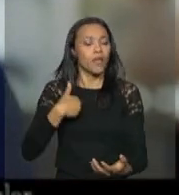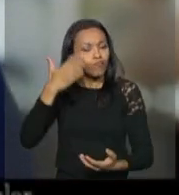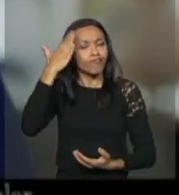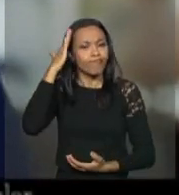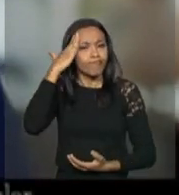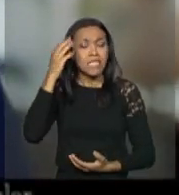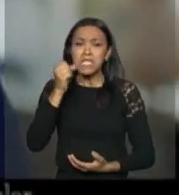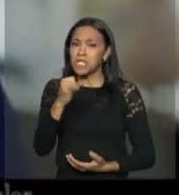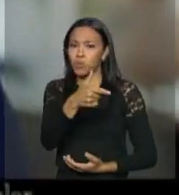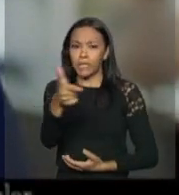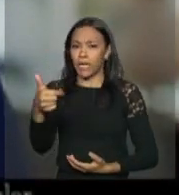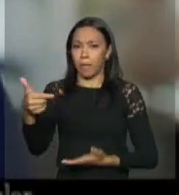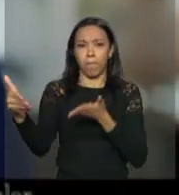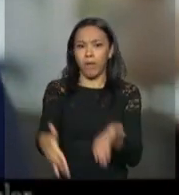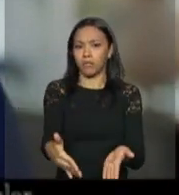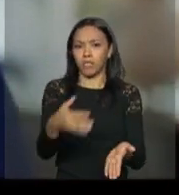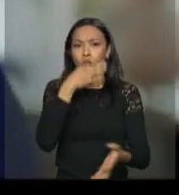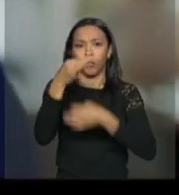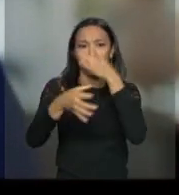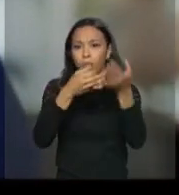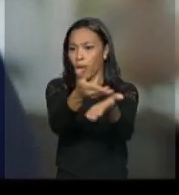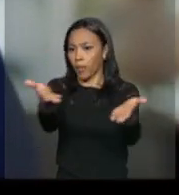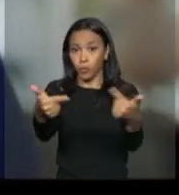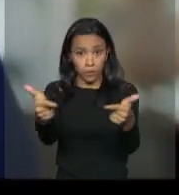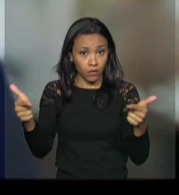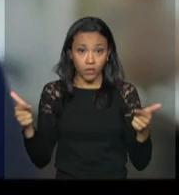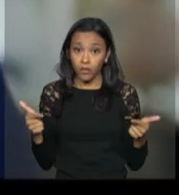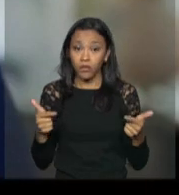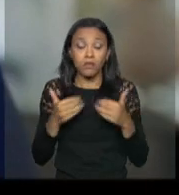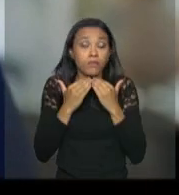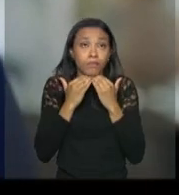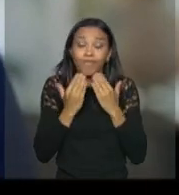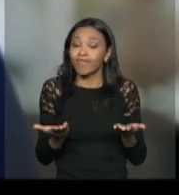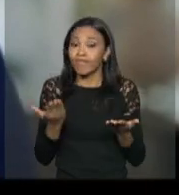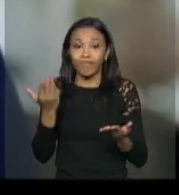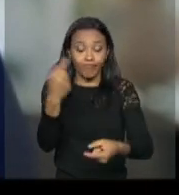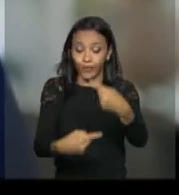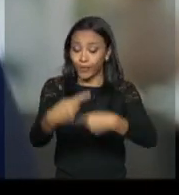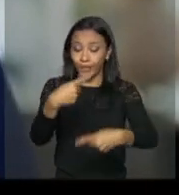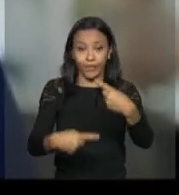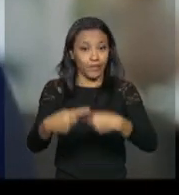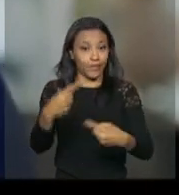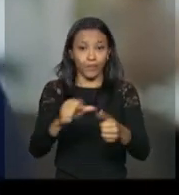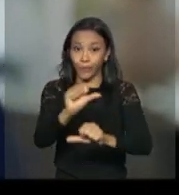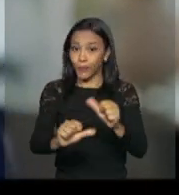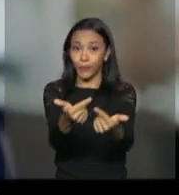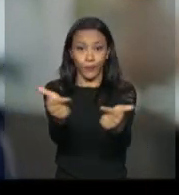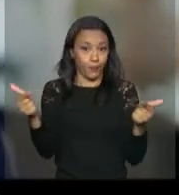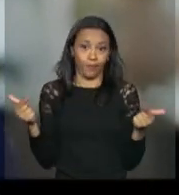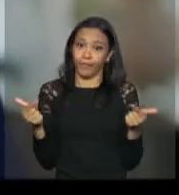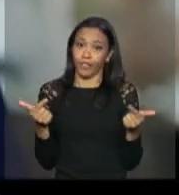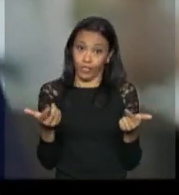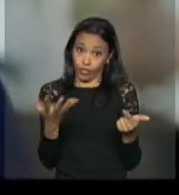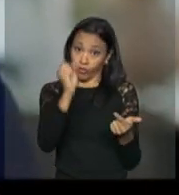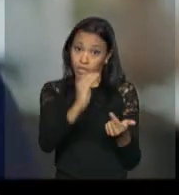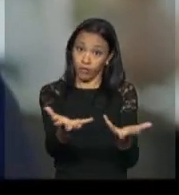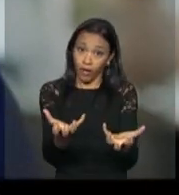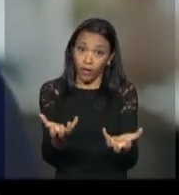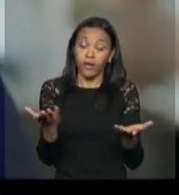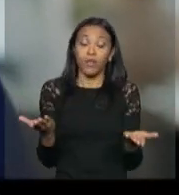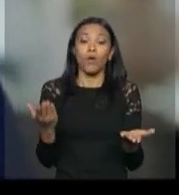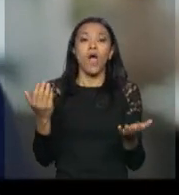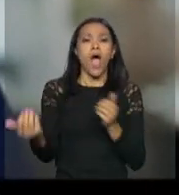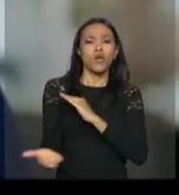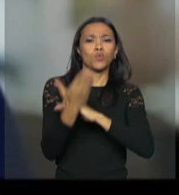que sem a participação popular não teremos a reforma política que o Brasil exige. Por isso, além da ajuda